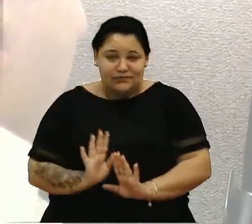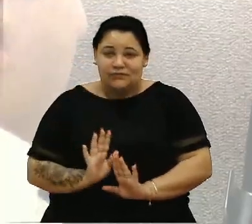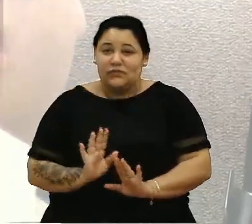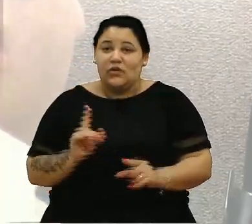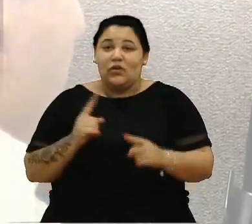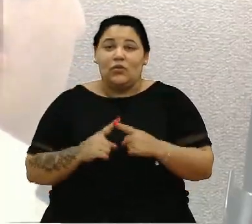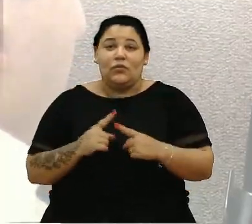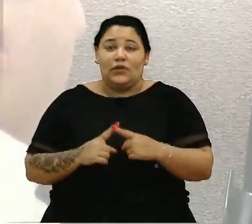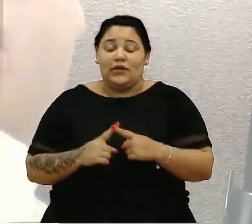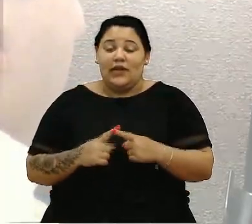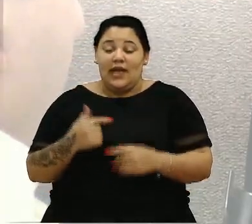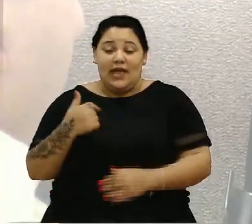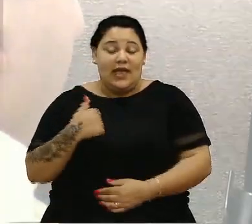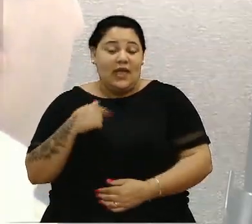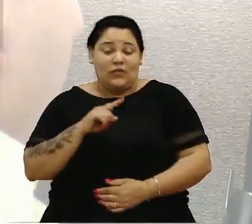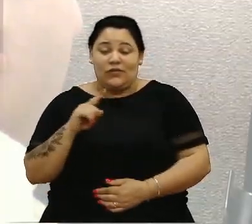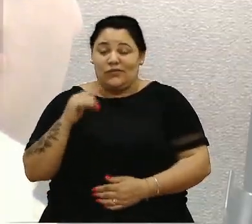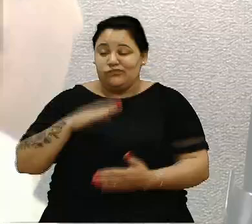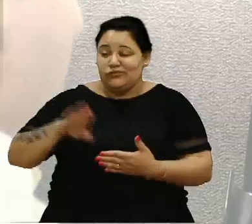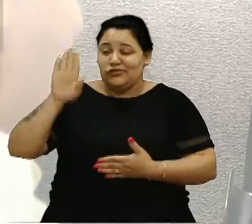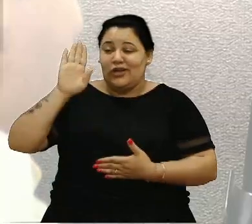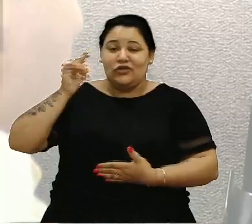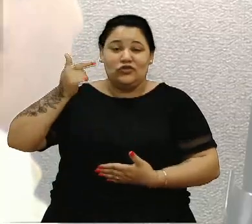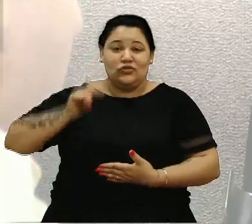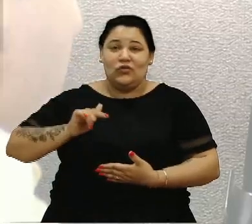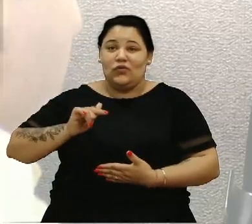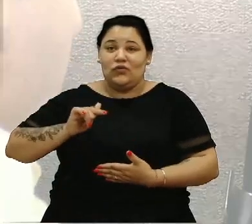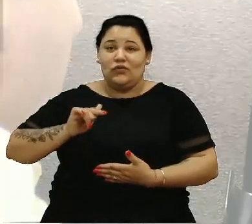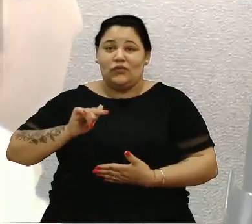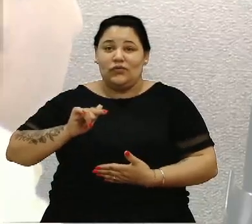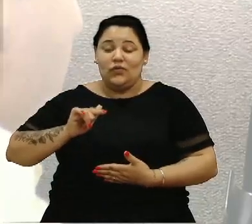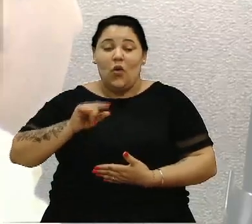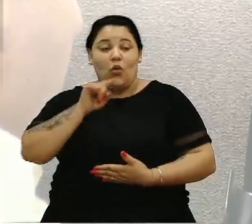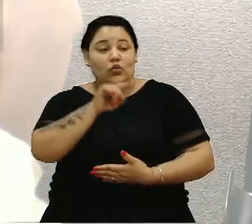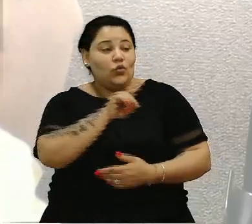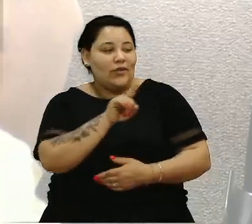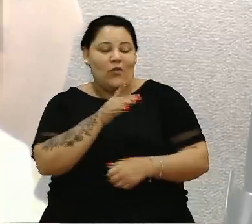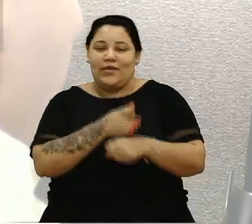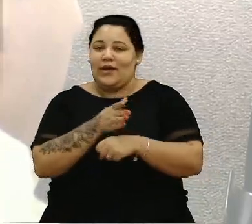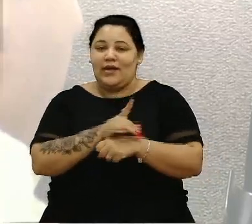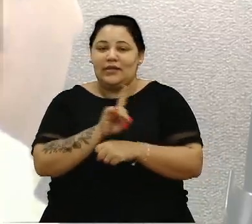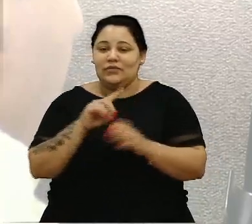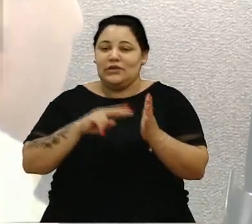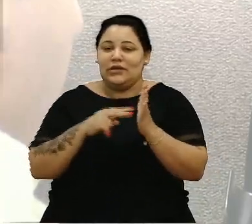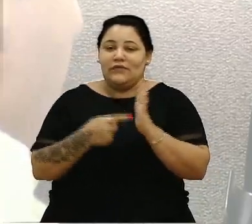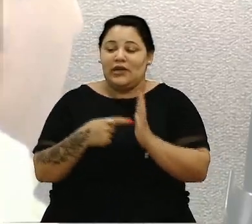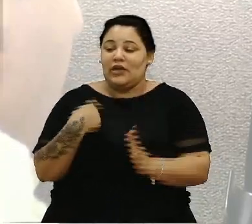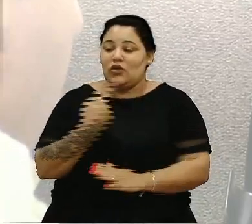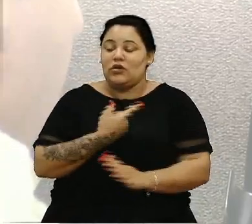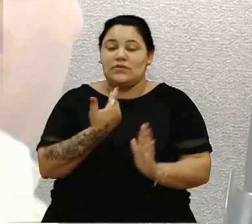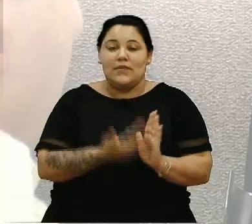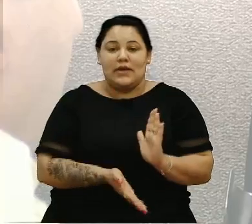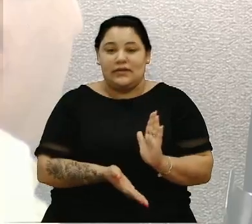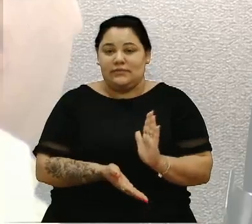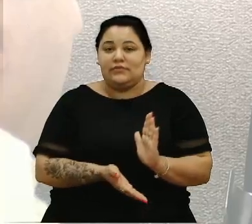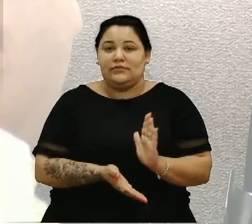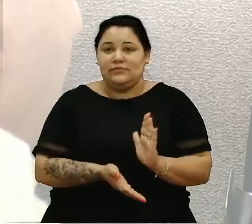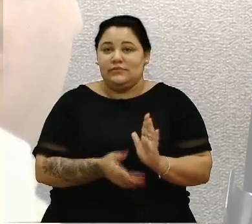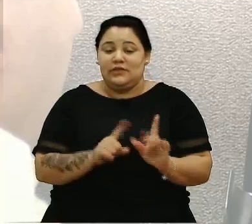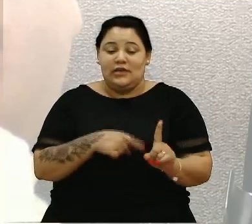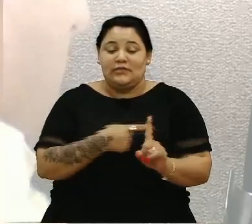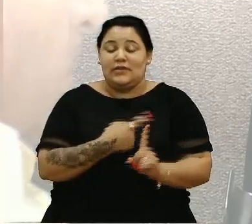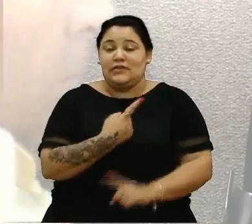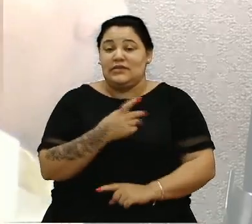reeleito ou tu não ter sido eleito não significa dizer que a gente perdeu. Essa que é a verdade. E aquelas mais de 100 e poucas